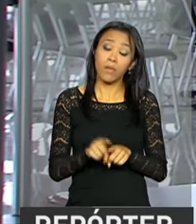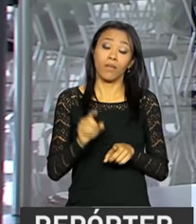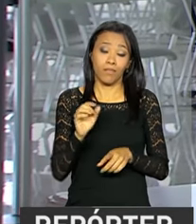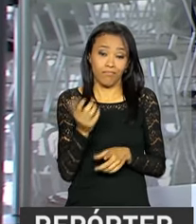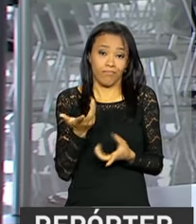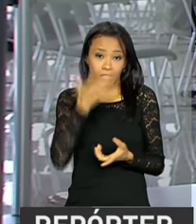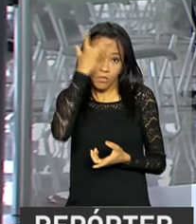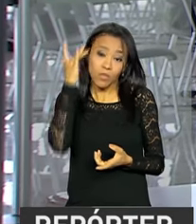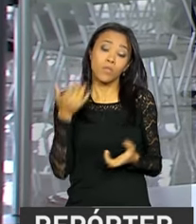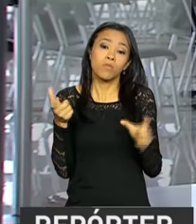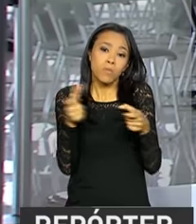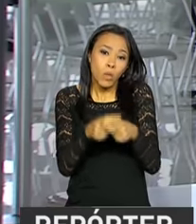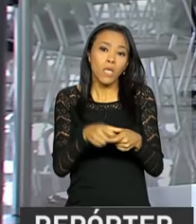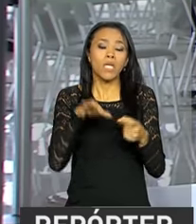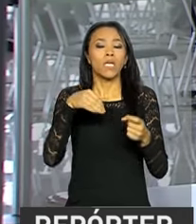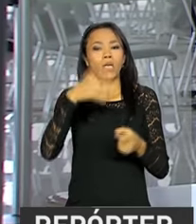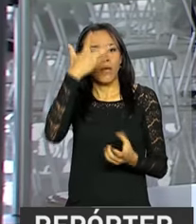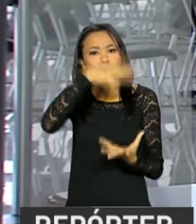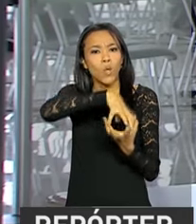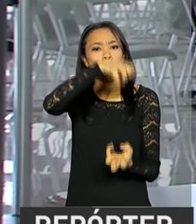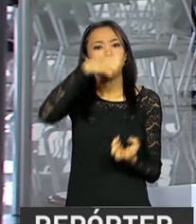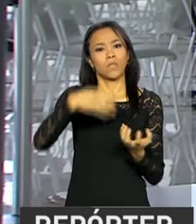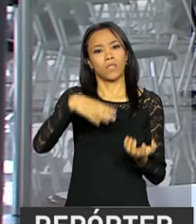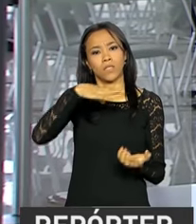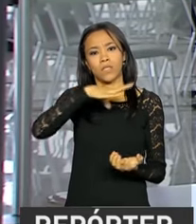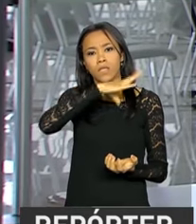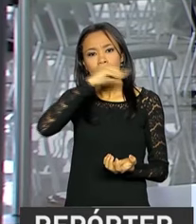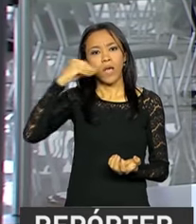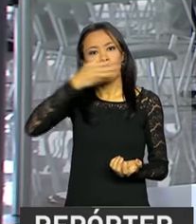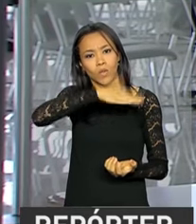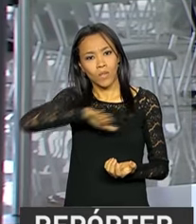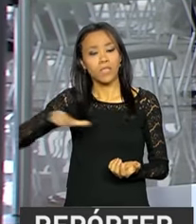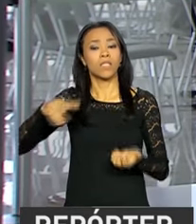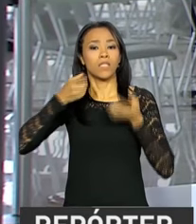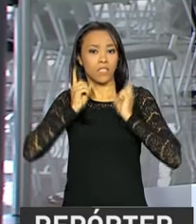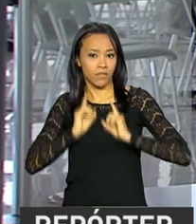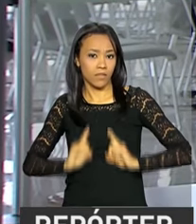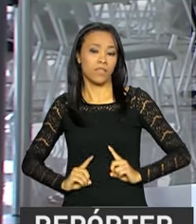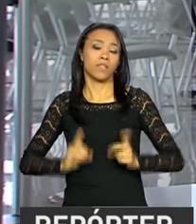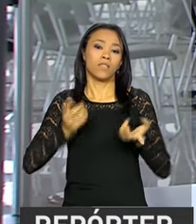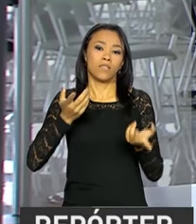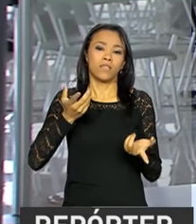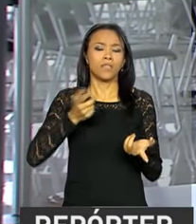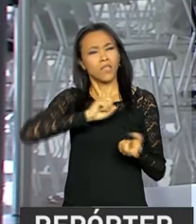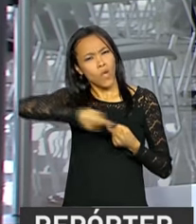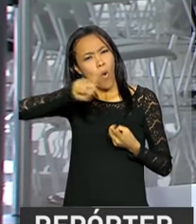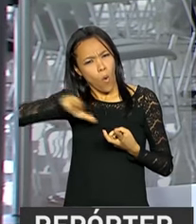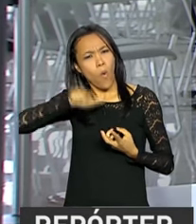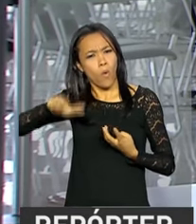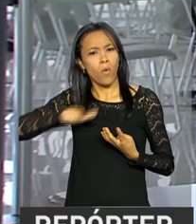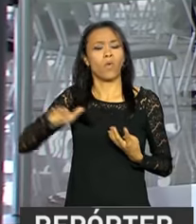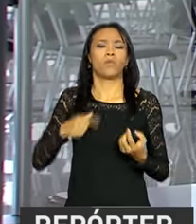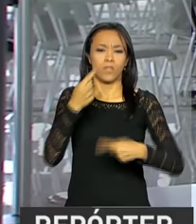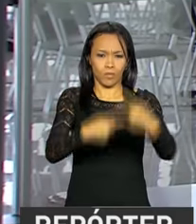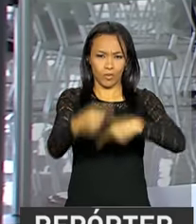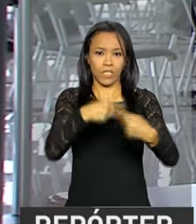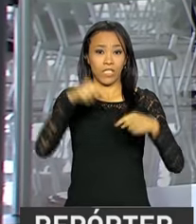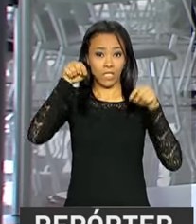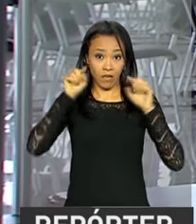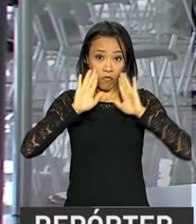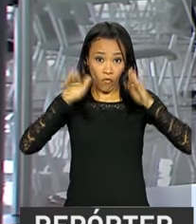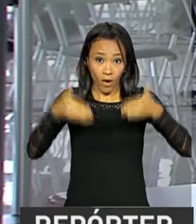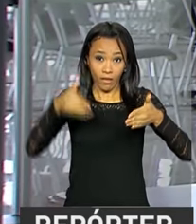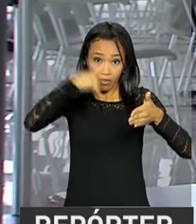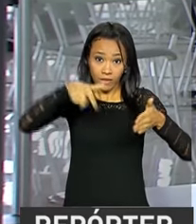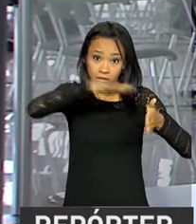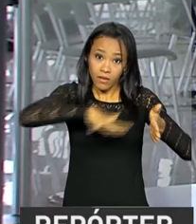das pessoas com deficiência, dos idosos e também da criança e do adolescente, entre outras políticas nessa área.